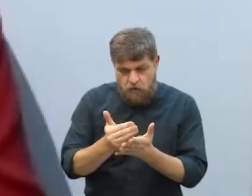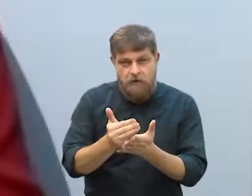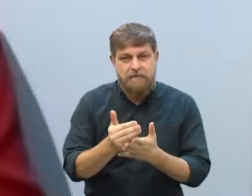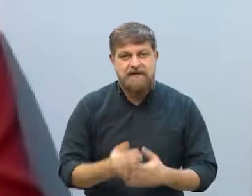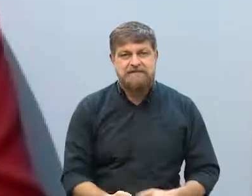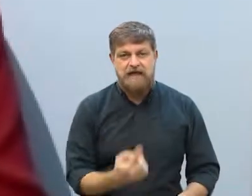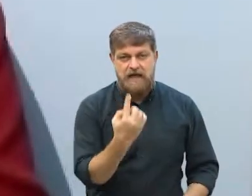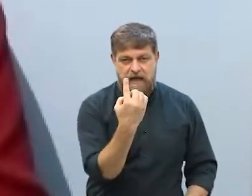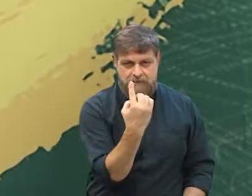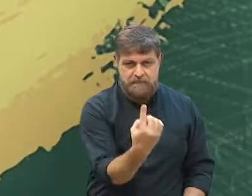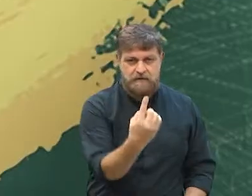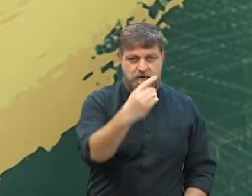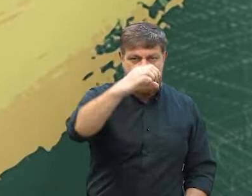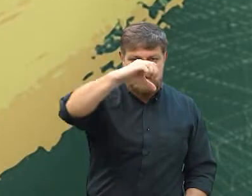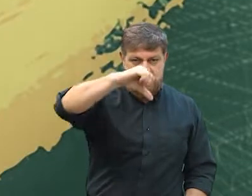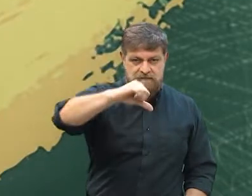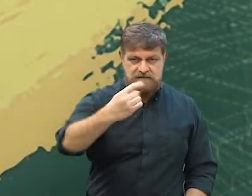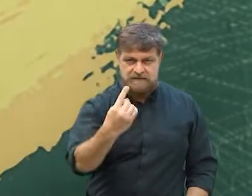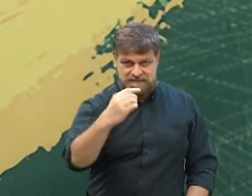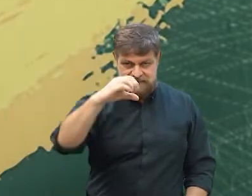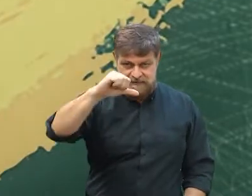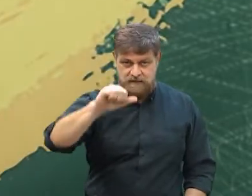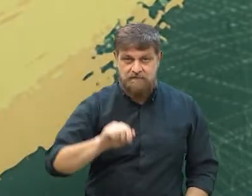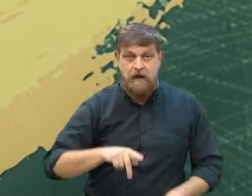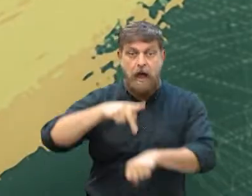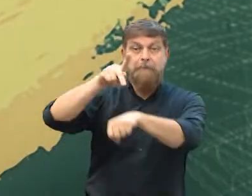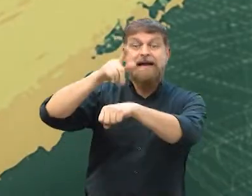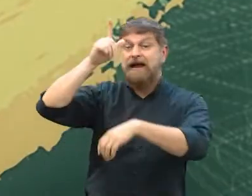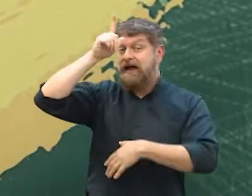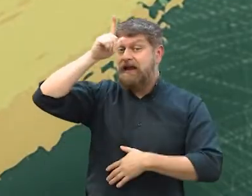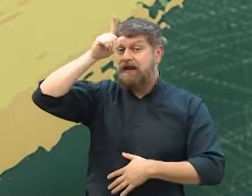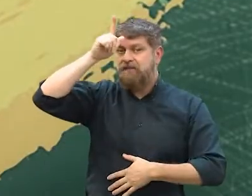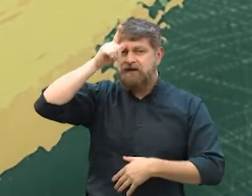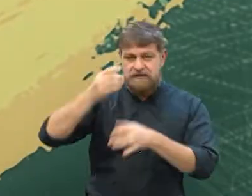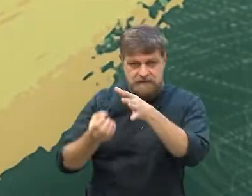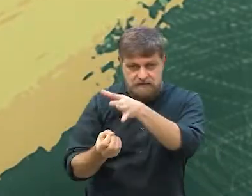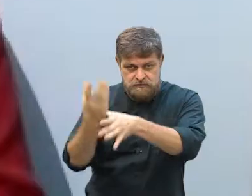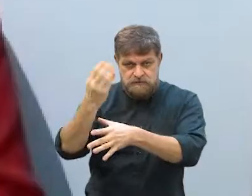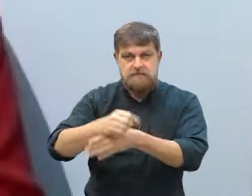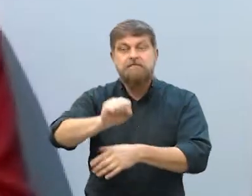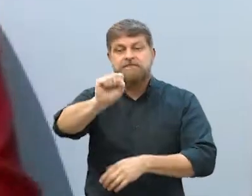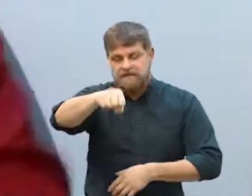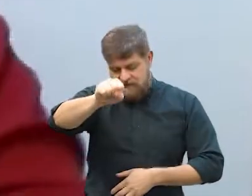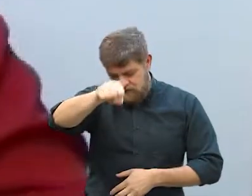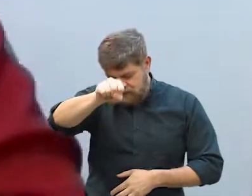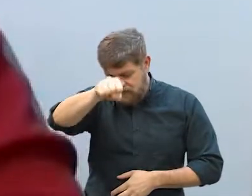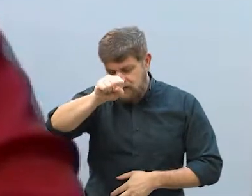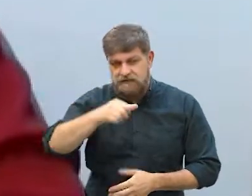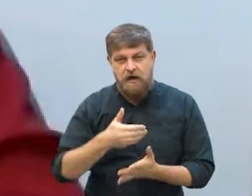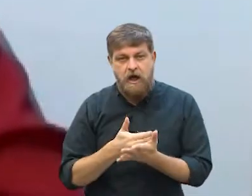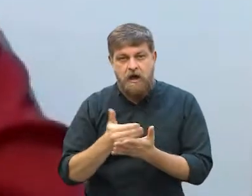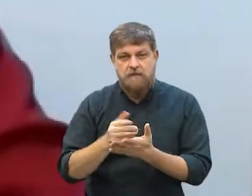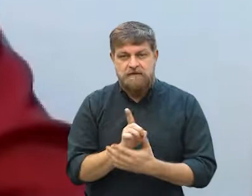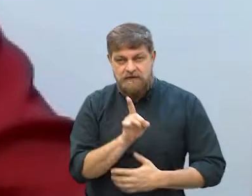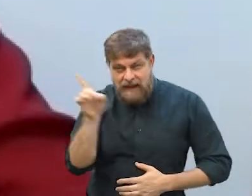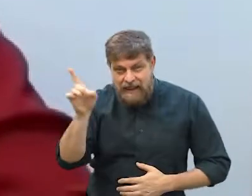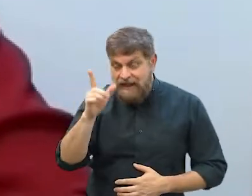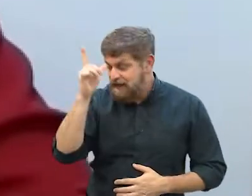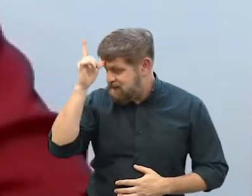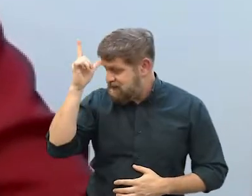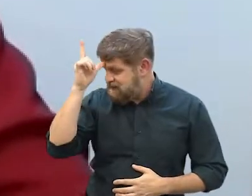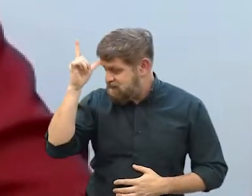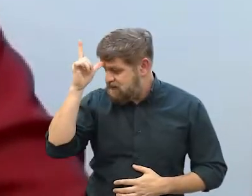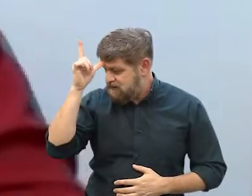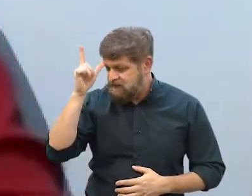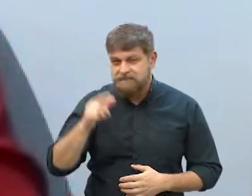em 1919. Foi na Alemanha, então, né? Isso, começa em Stuttgart,